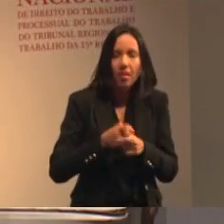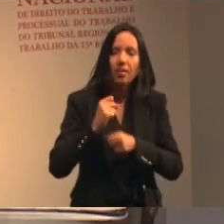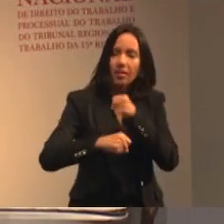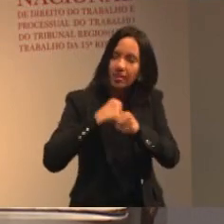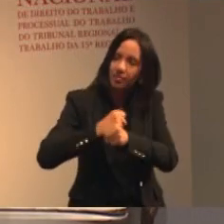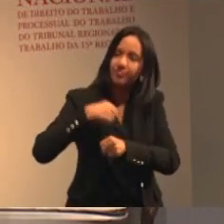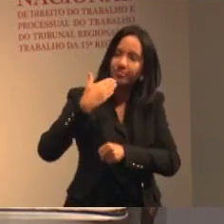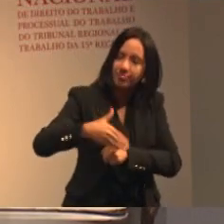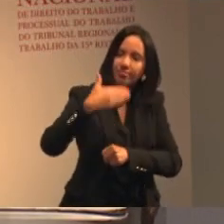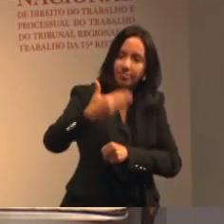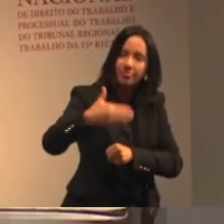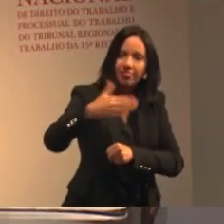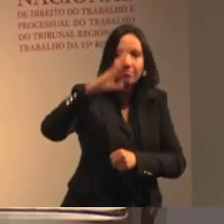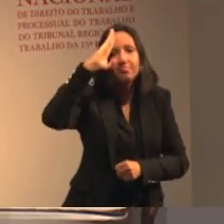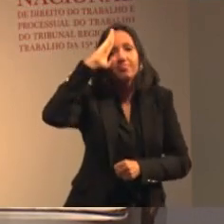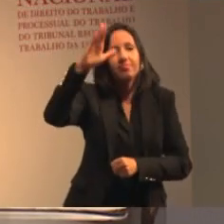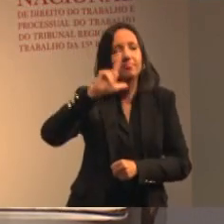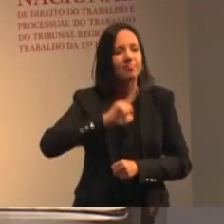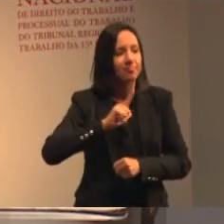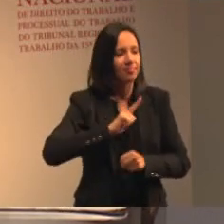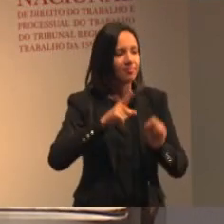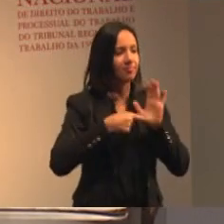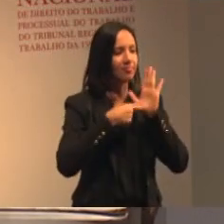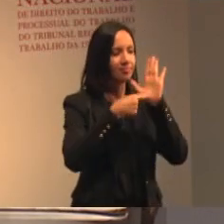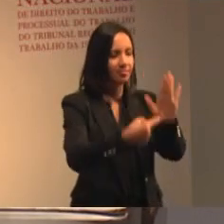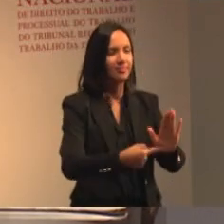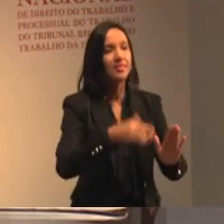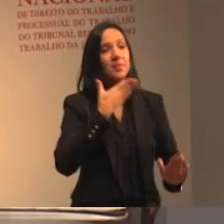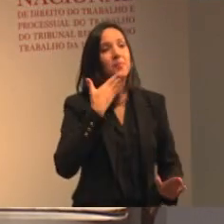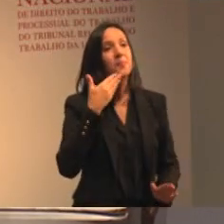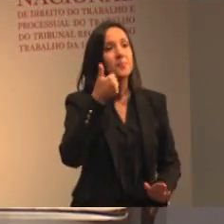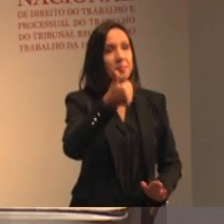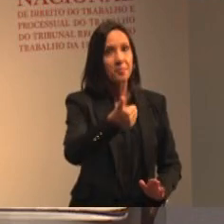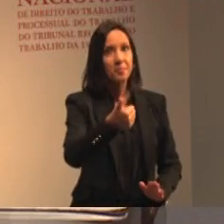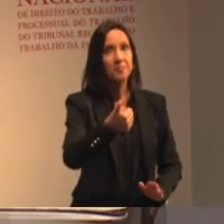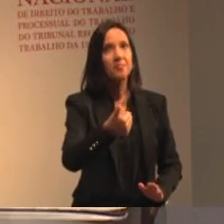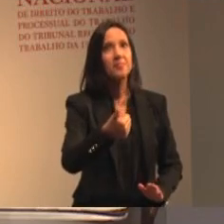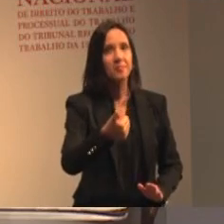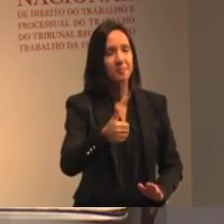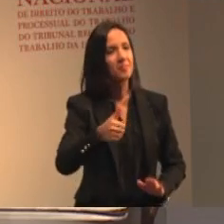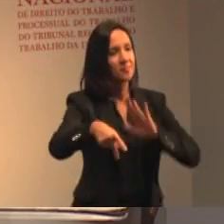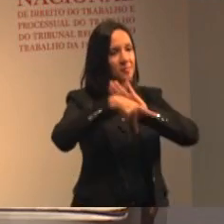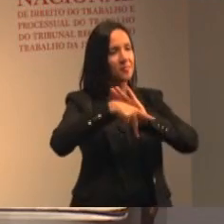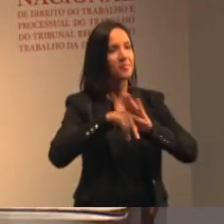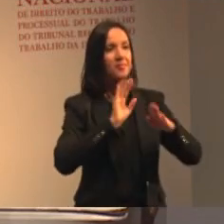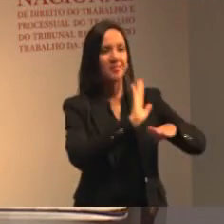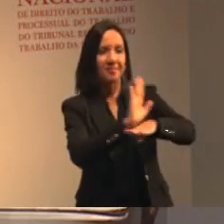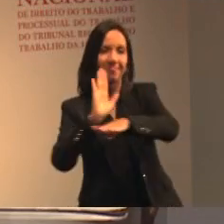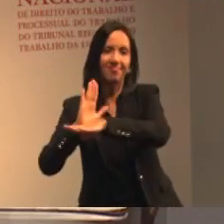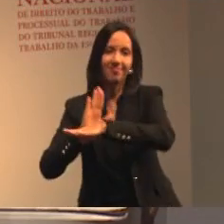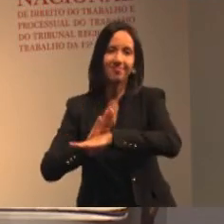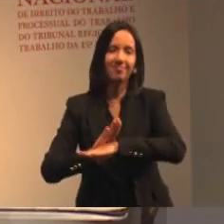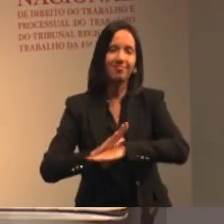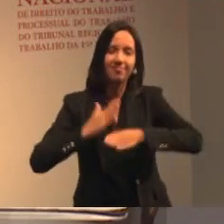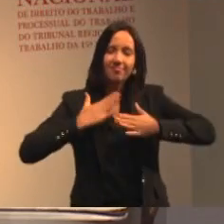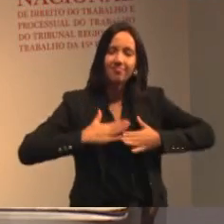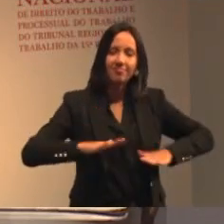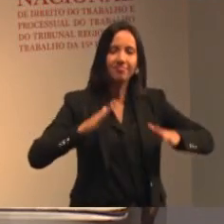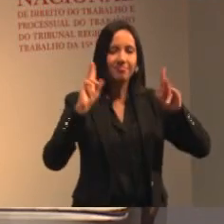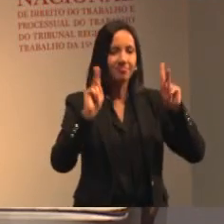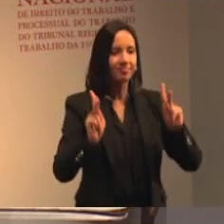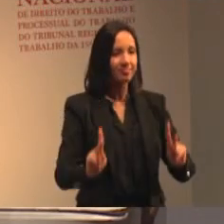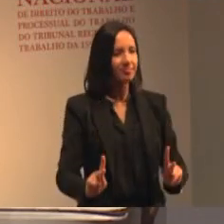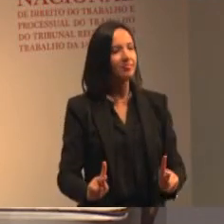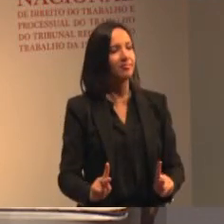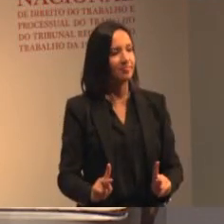ano, vem se destacando por apresentar os melhores resultados em benefício da pacificação e dos que